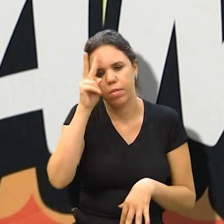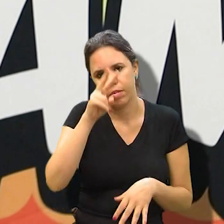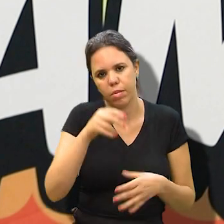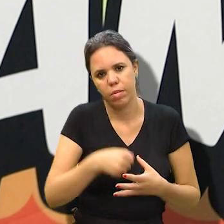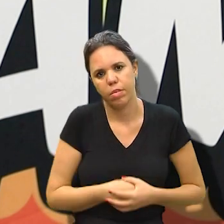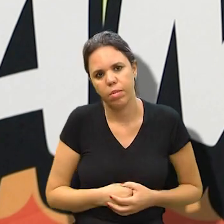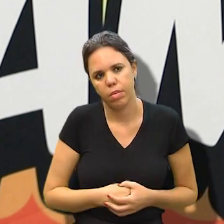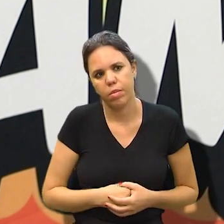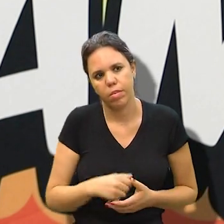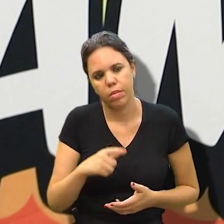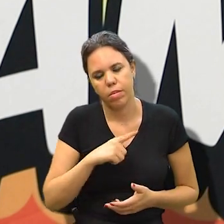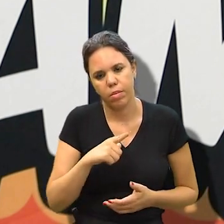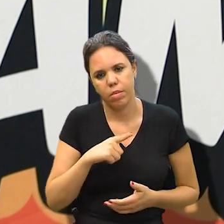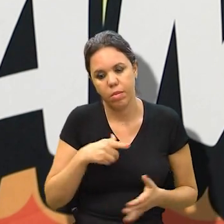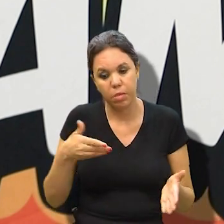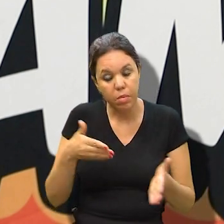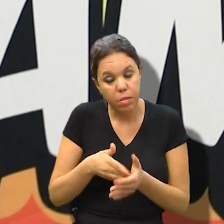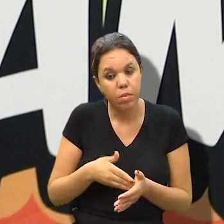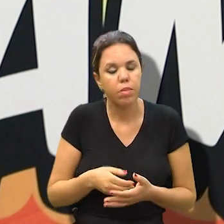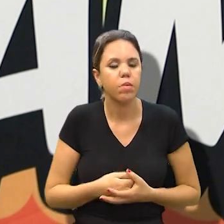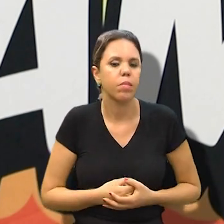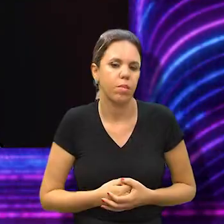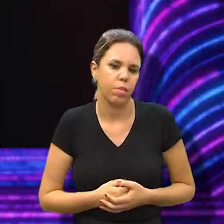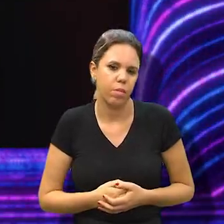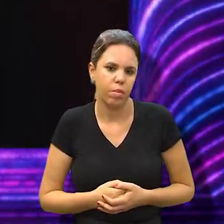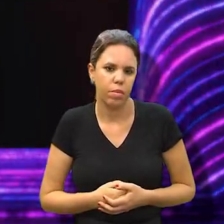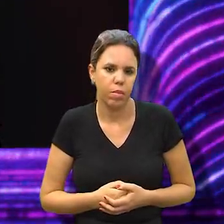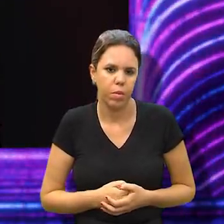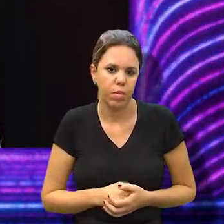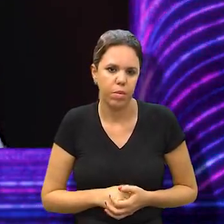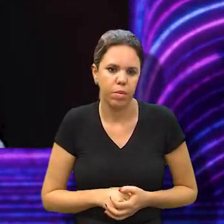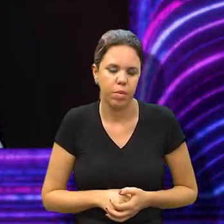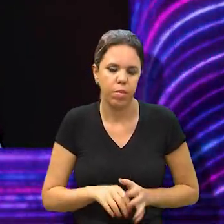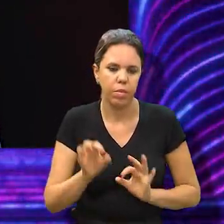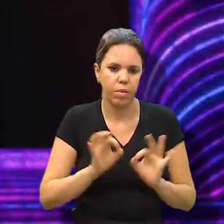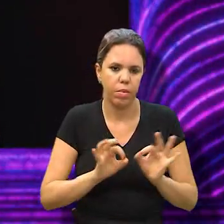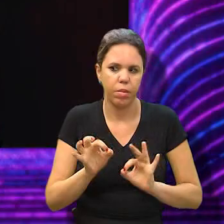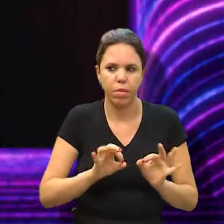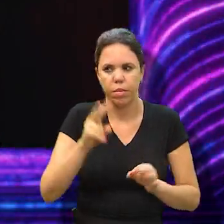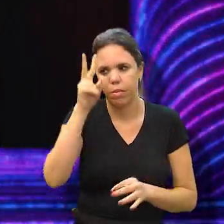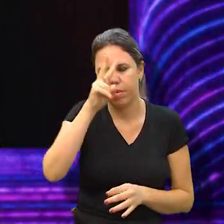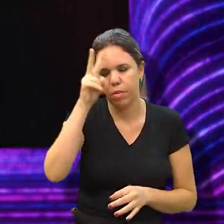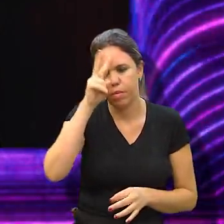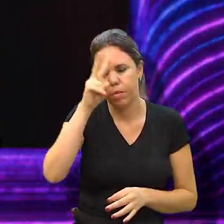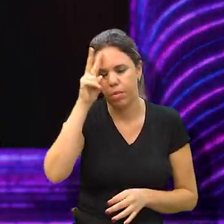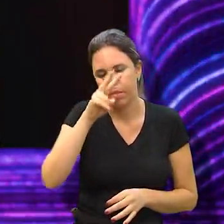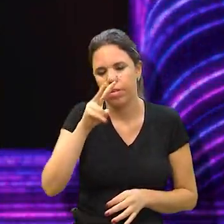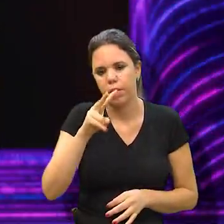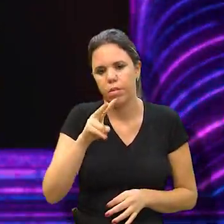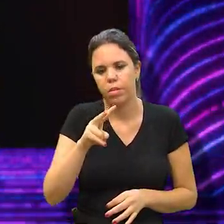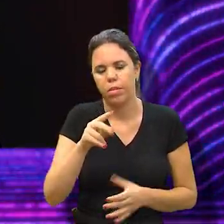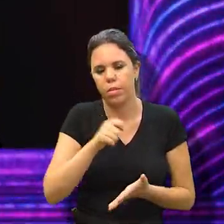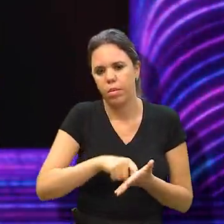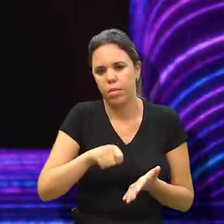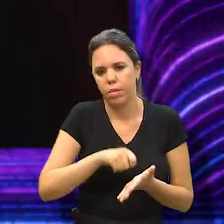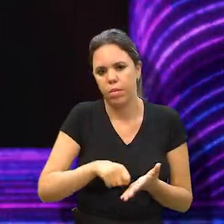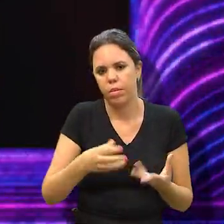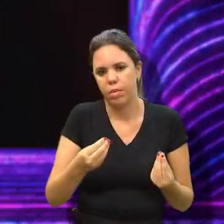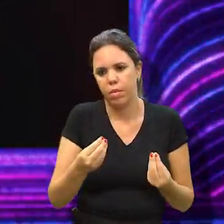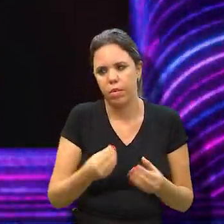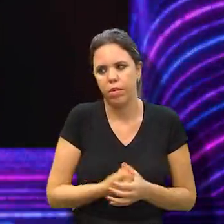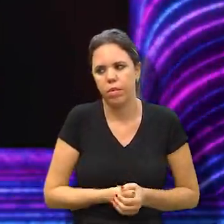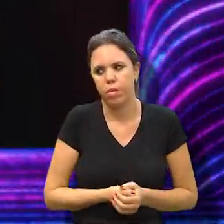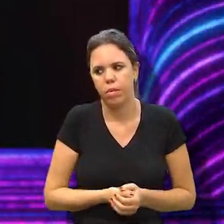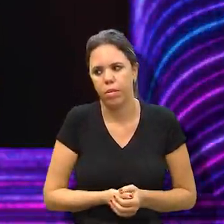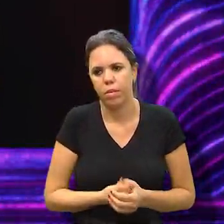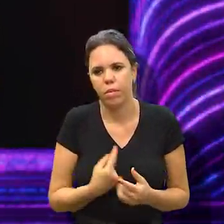essa história? Teve ali um obstáculo? Para elaborar essa história, foi assim, eu tive que reescrever muito